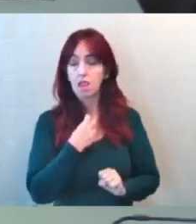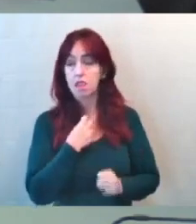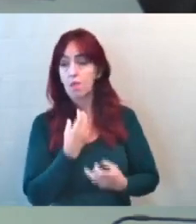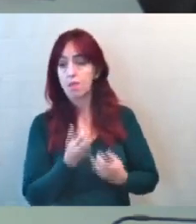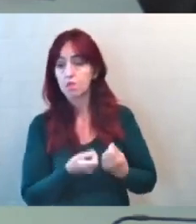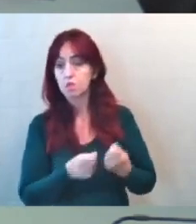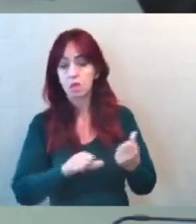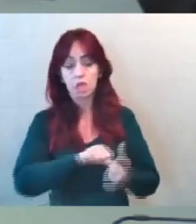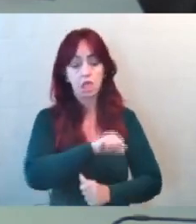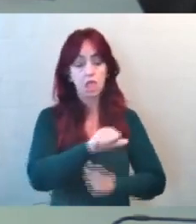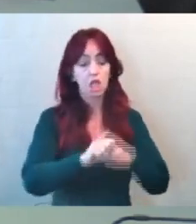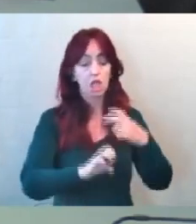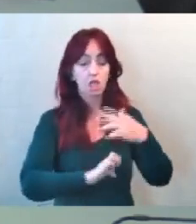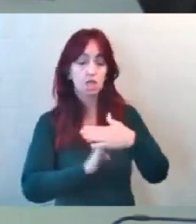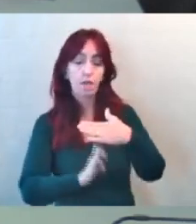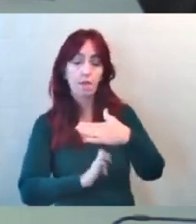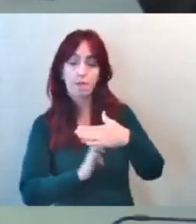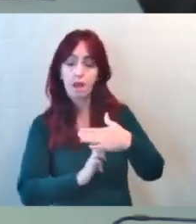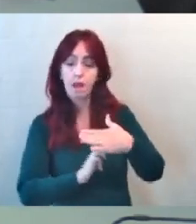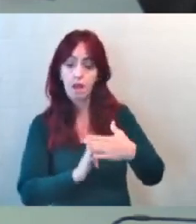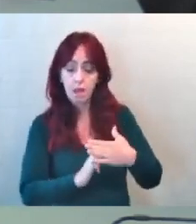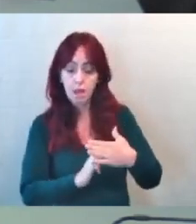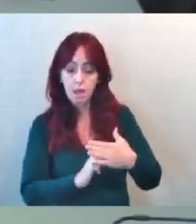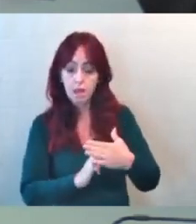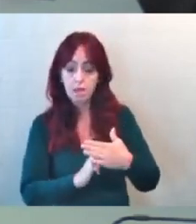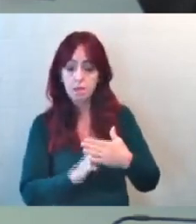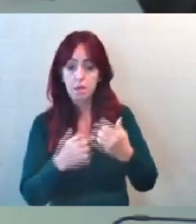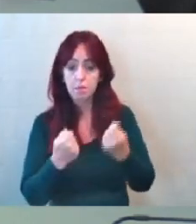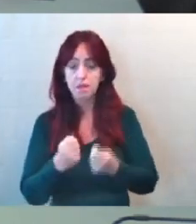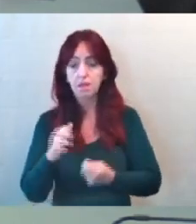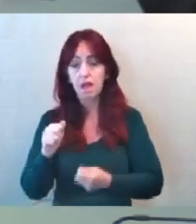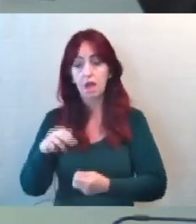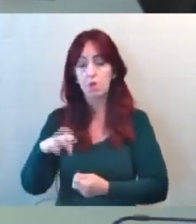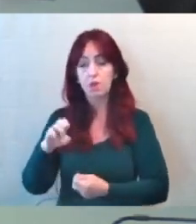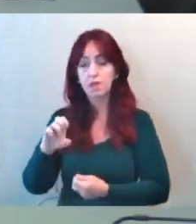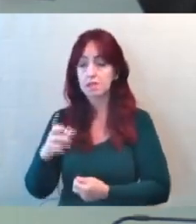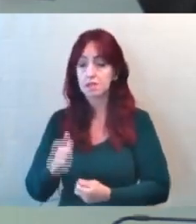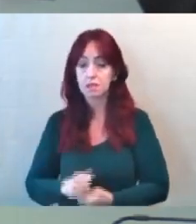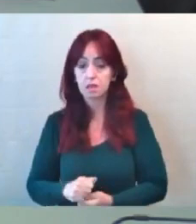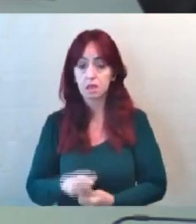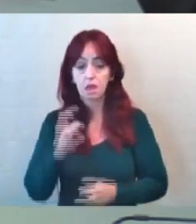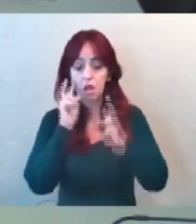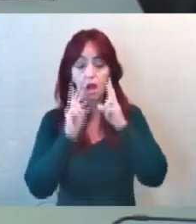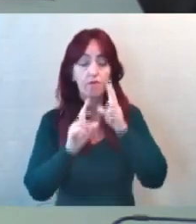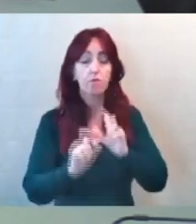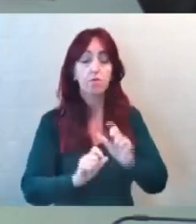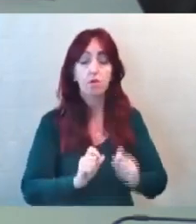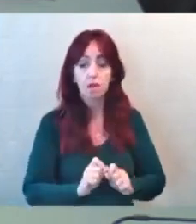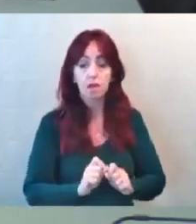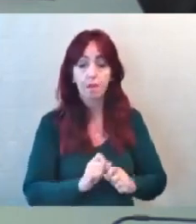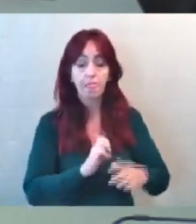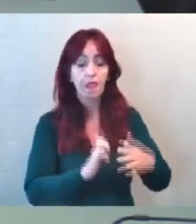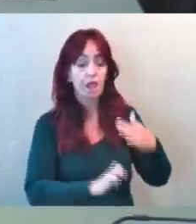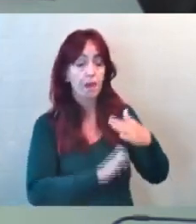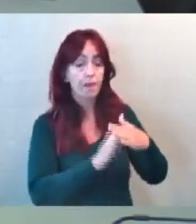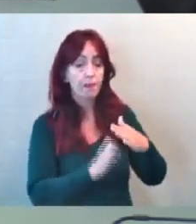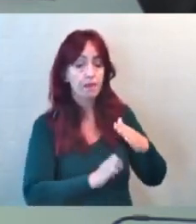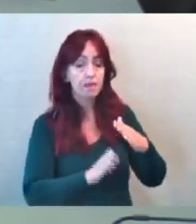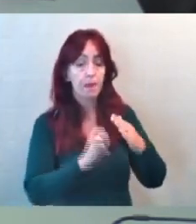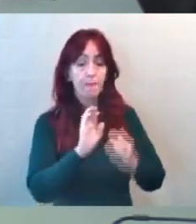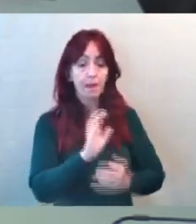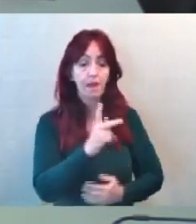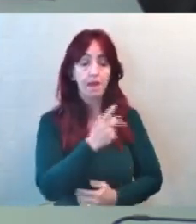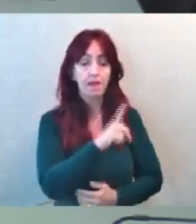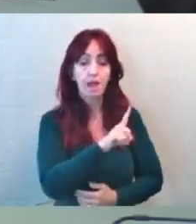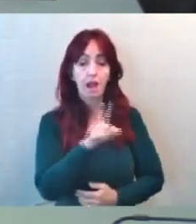de empresa sem a devida anuência, o que, que a gente viu? Empresa BH Leste S.A. recebendo